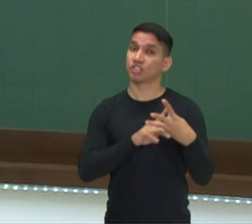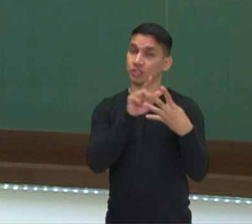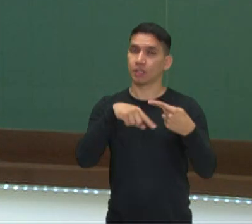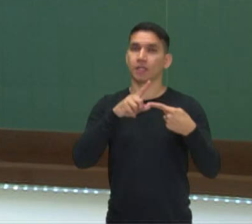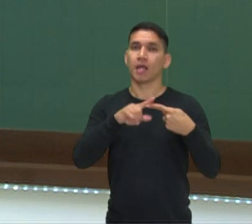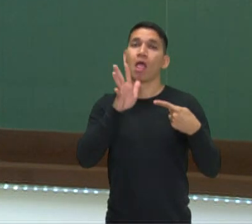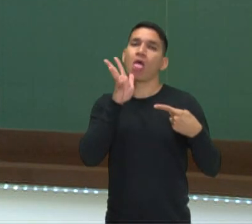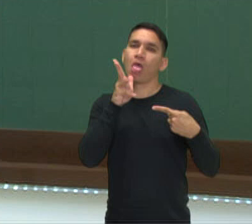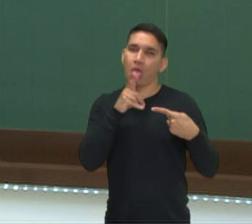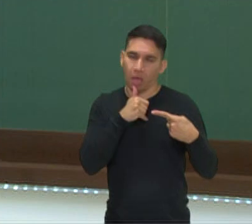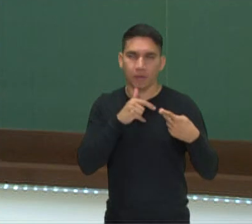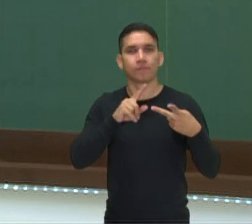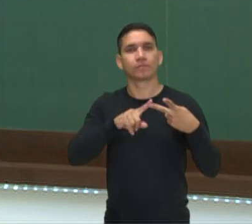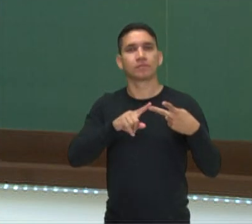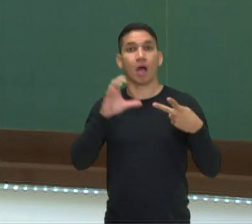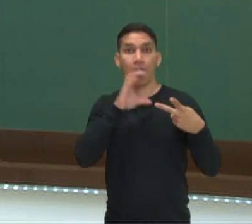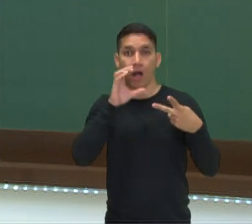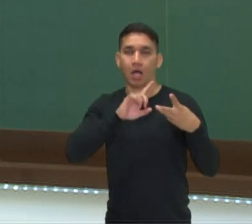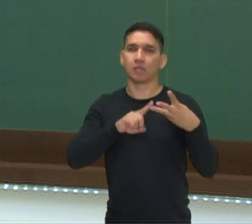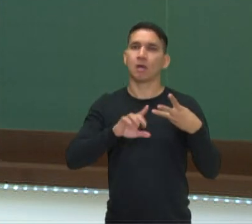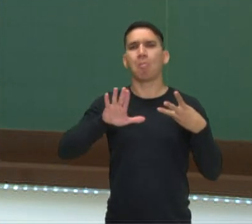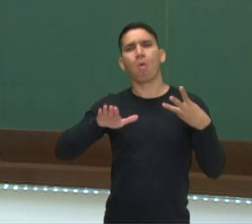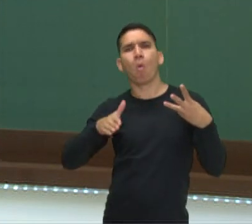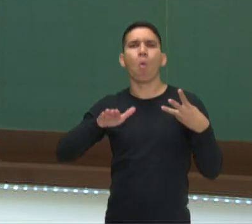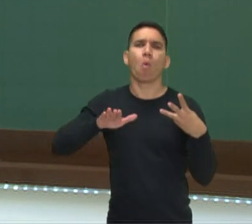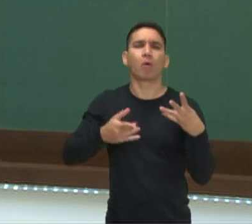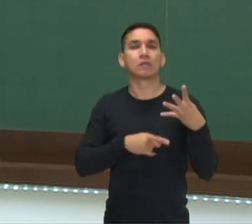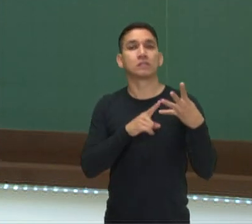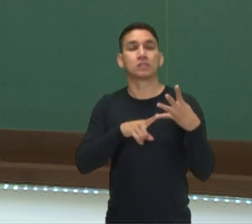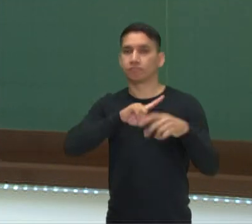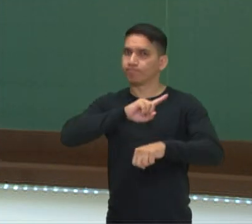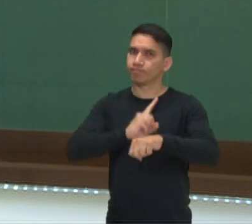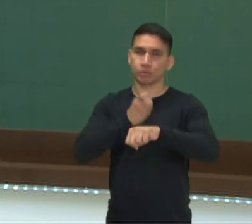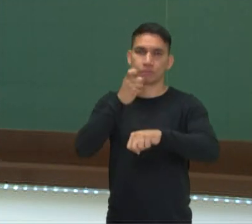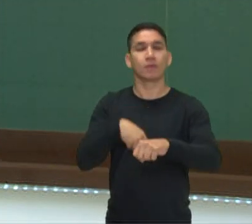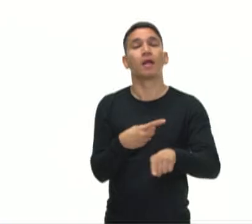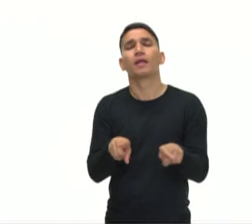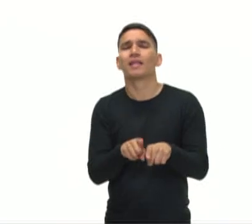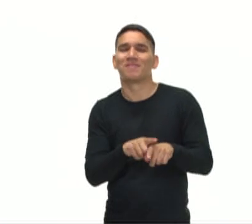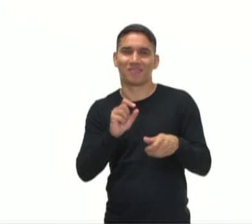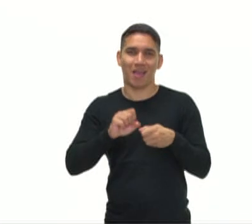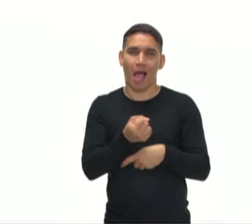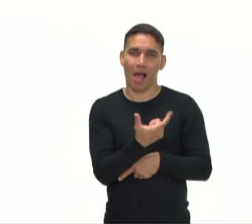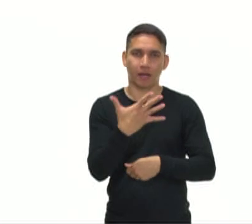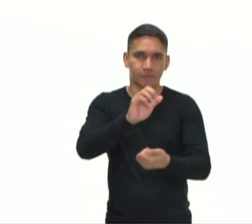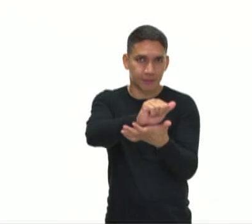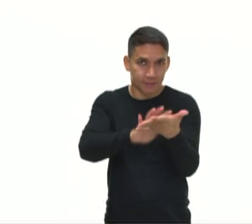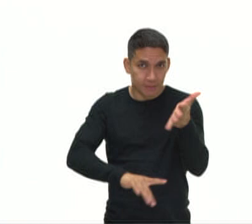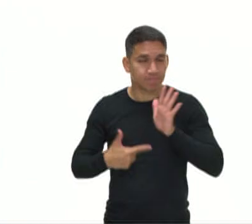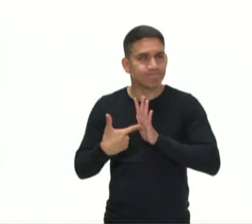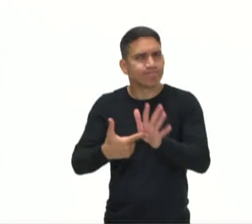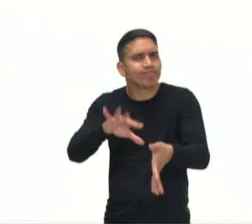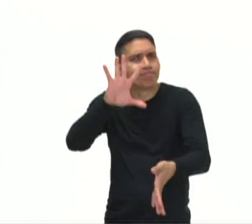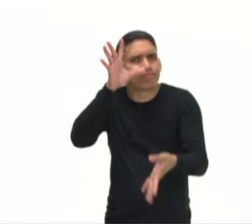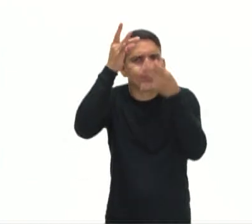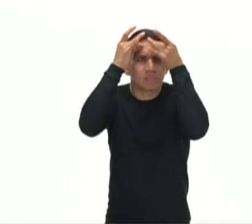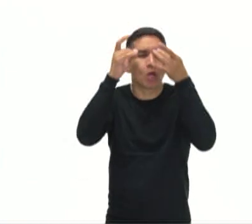reações lentas, rápidas, moderadas e instantâneas, e fizemos algumas atividades